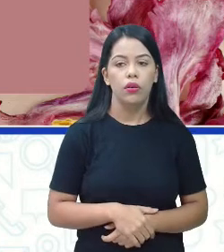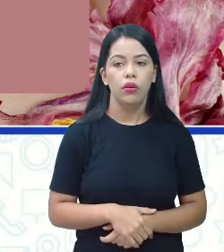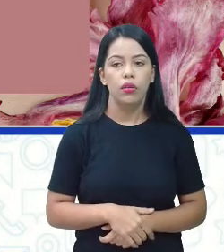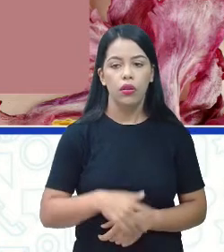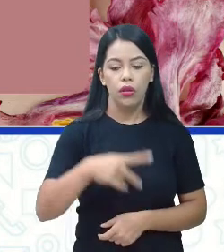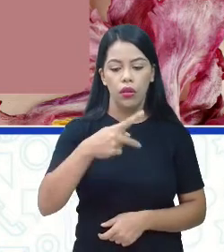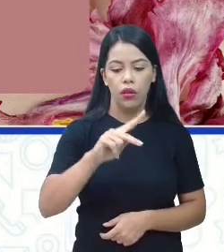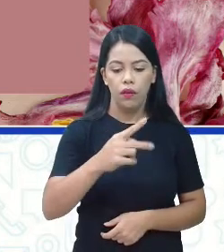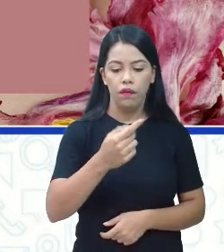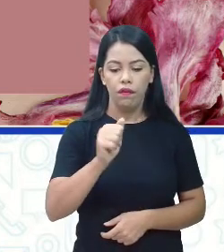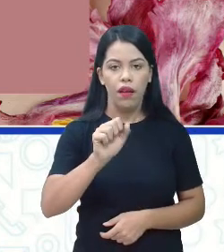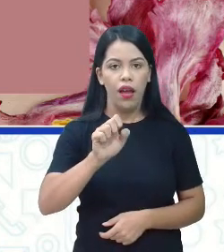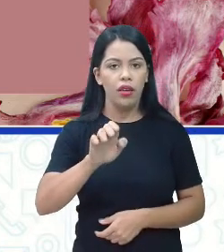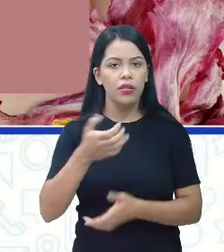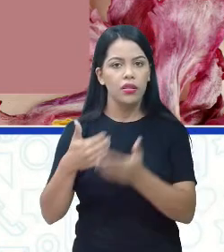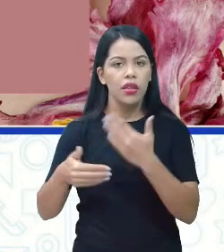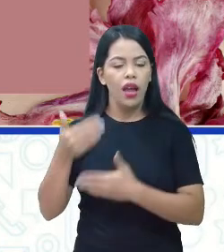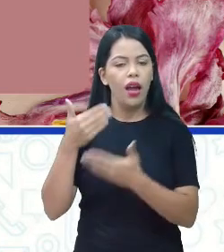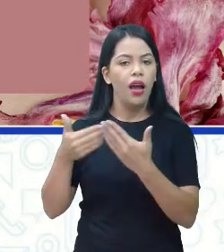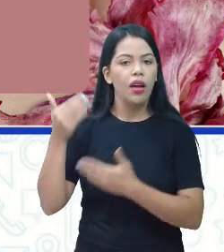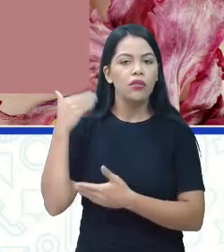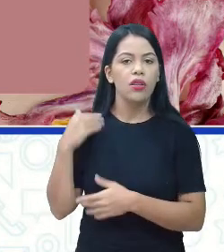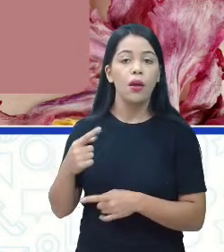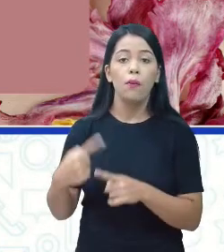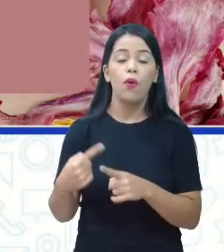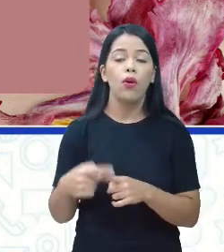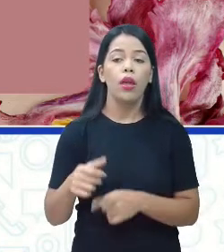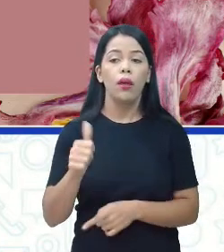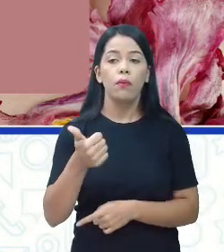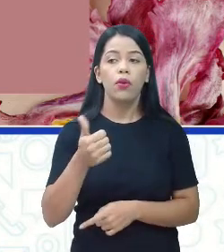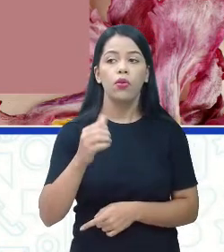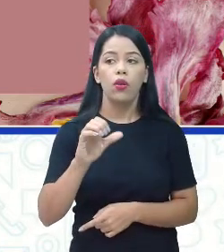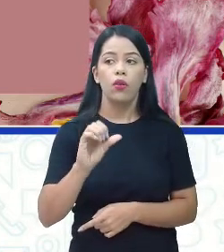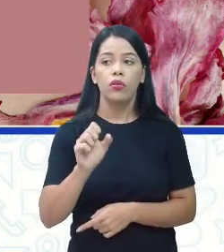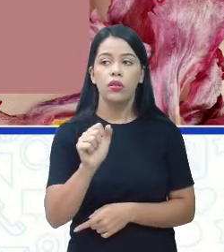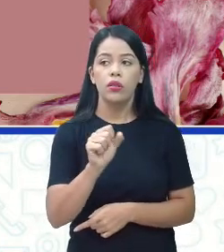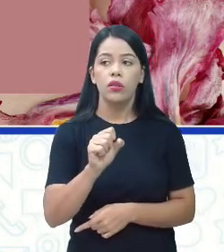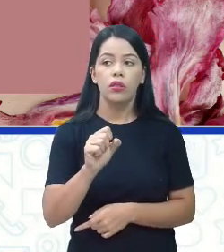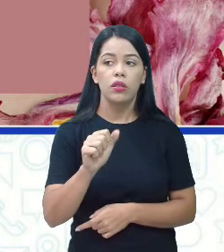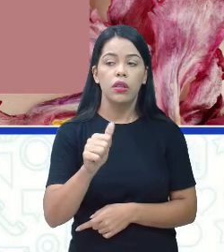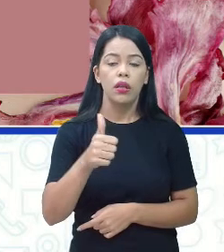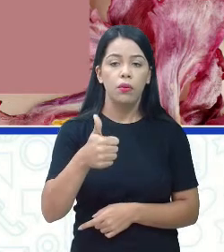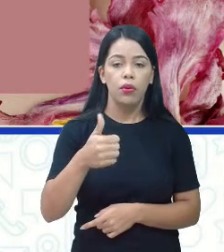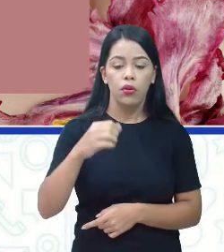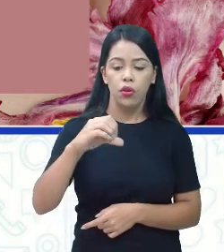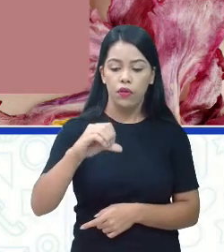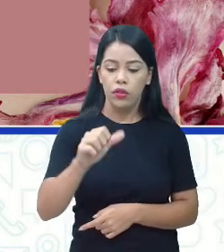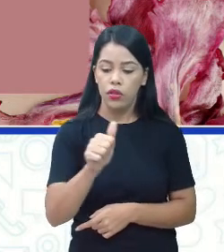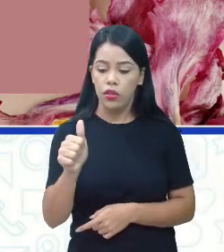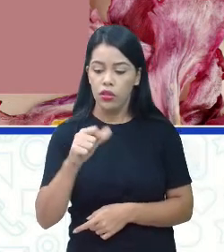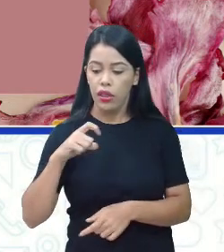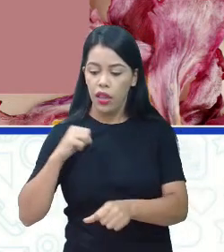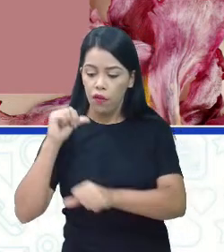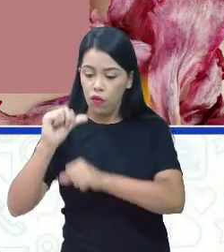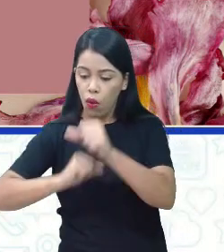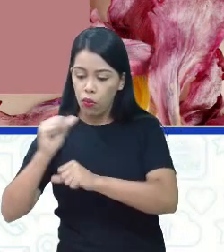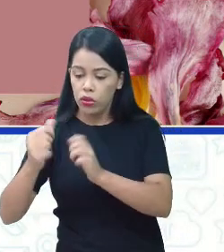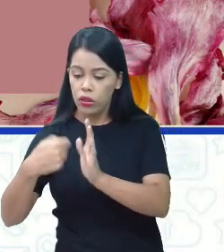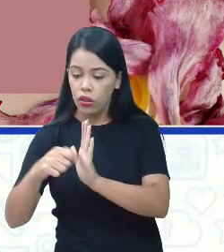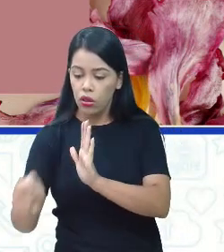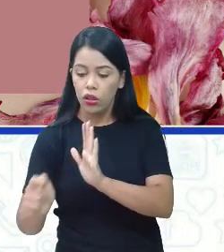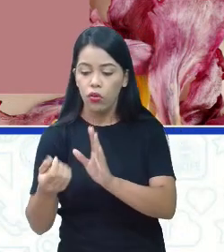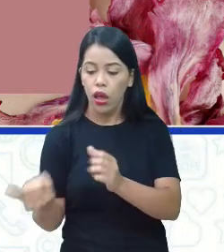hoje a gente tem a letra F porque em 1911 houve uma reforma ortográfica que substituía o